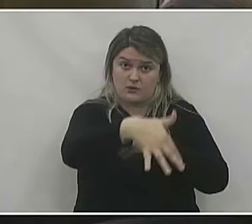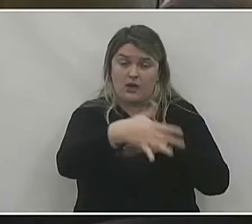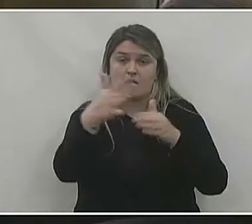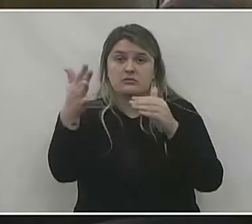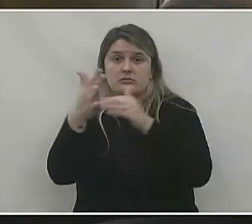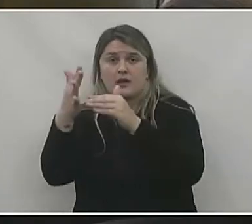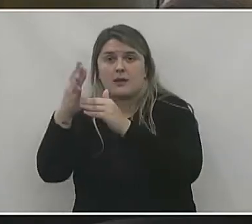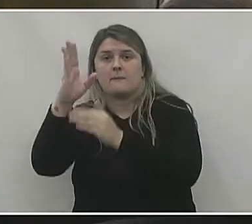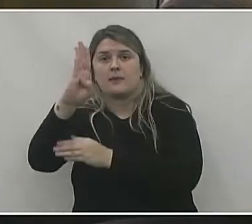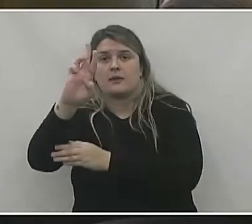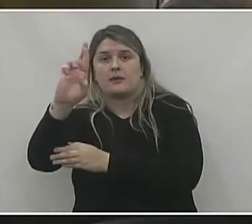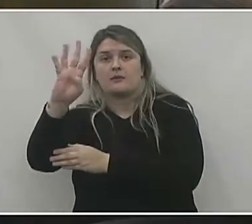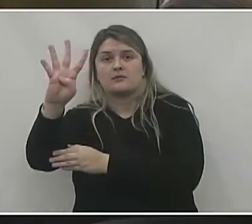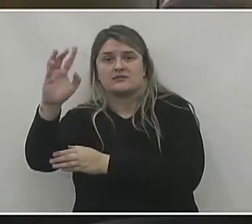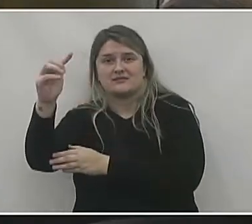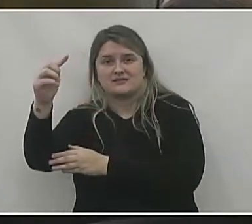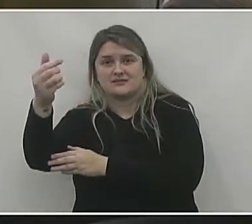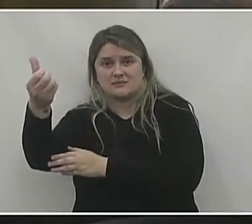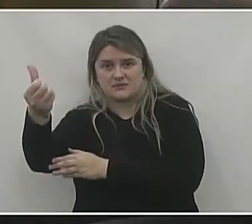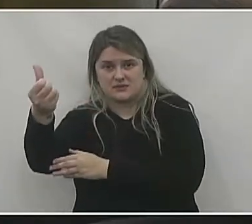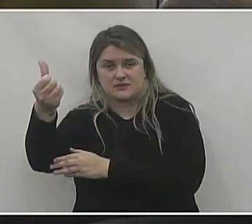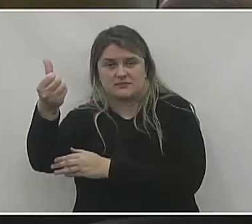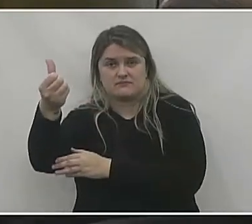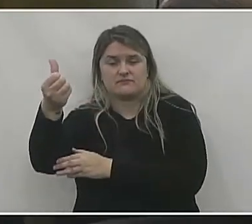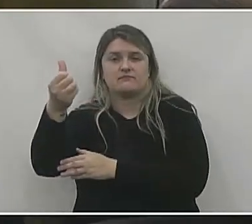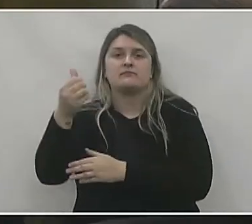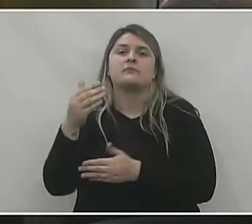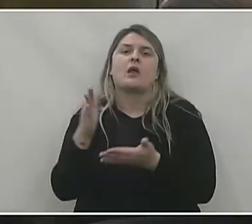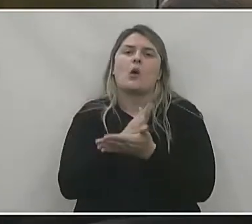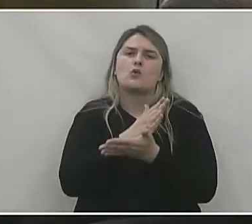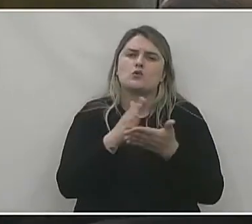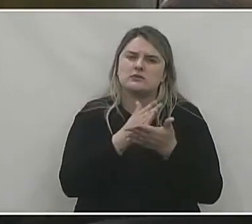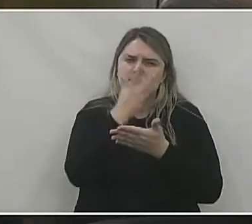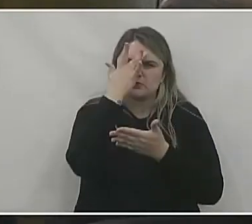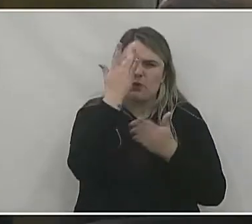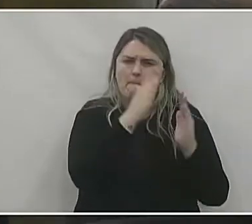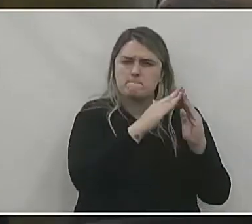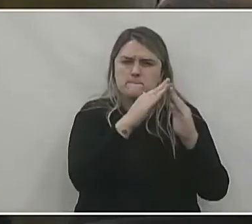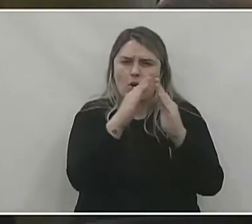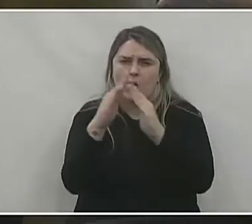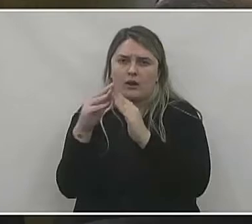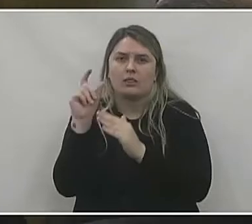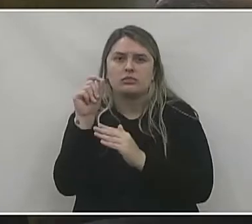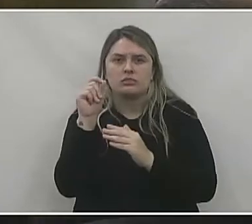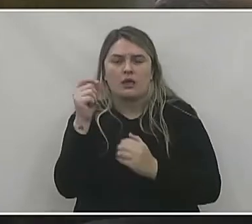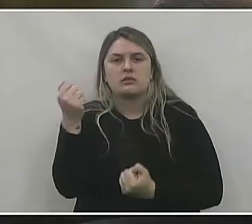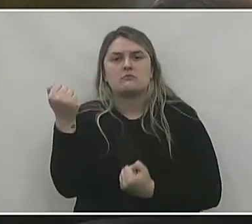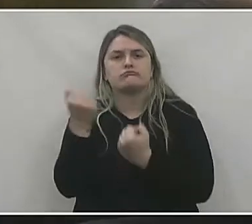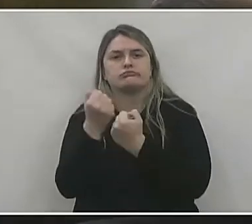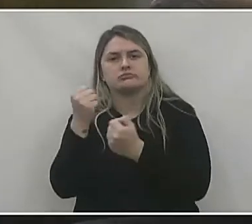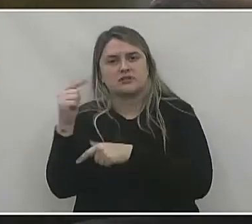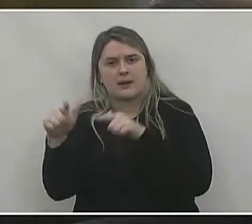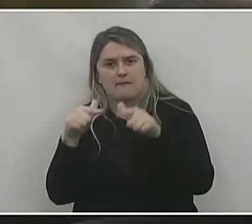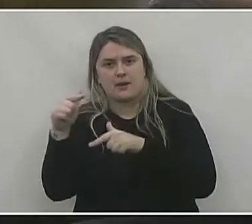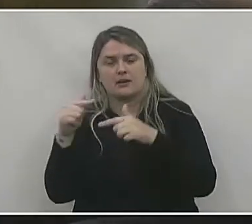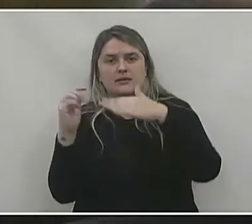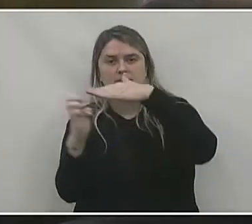trevo BR-476, que até alguns munícipes da nossa cidade, principalmente os colaboradores da Pormada e